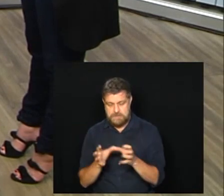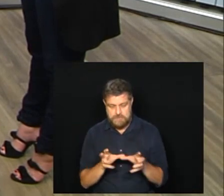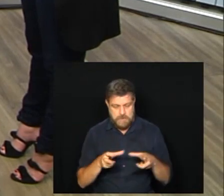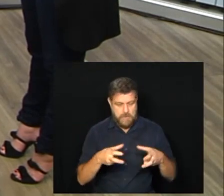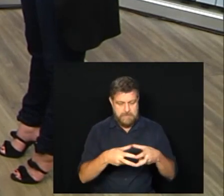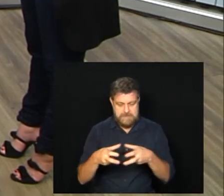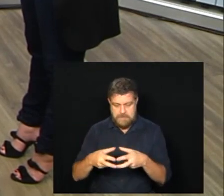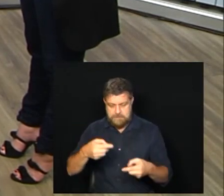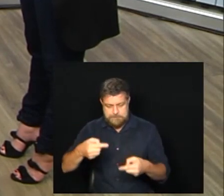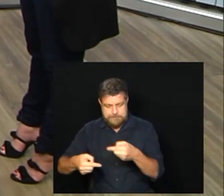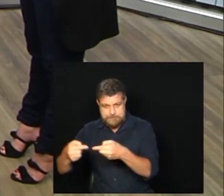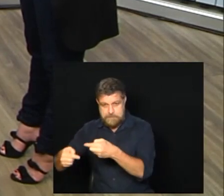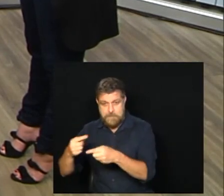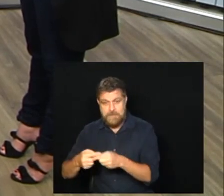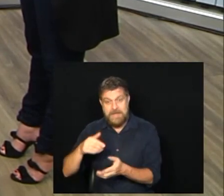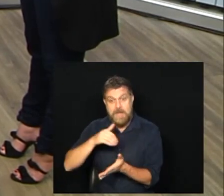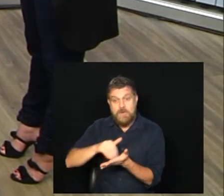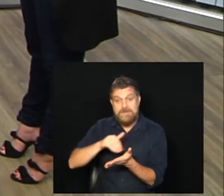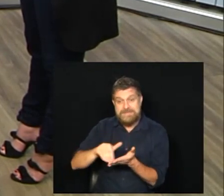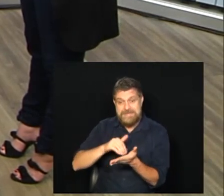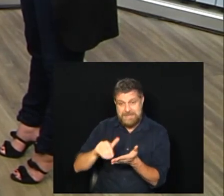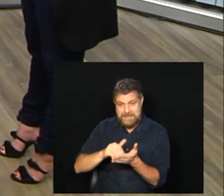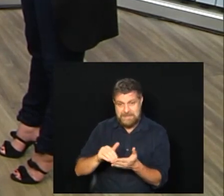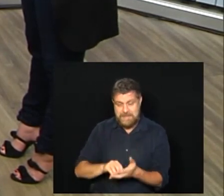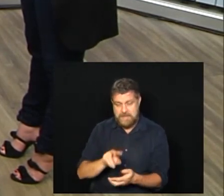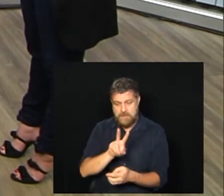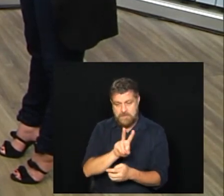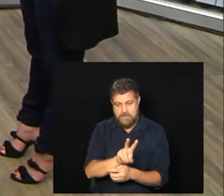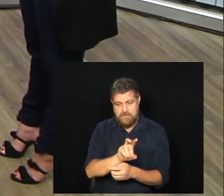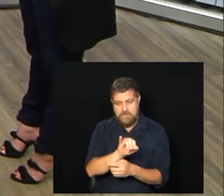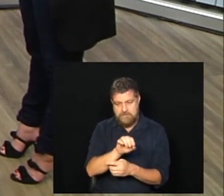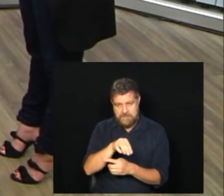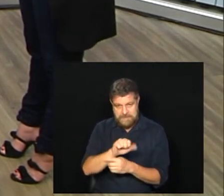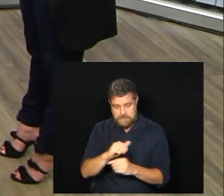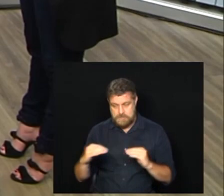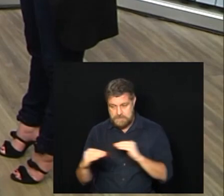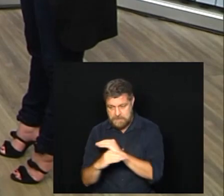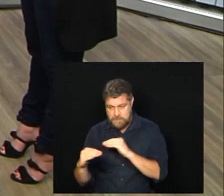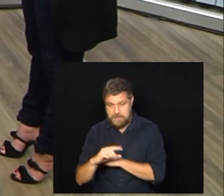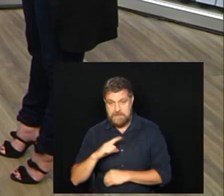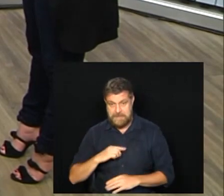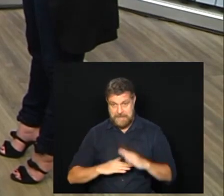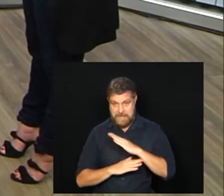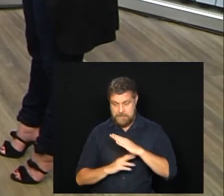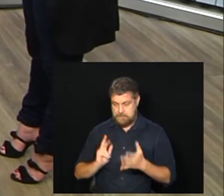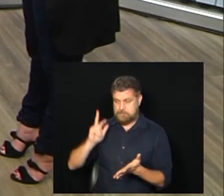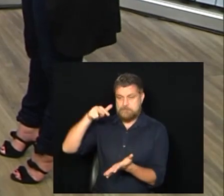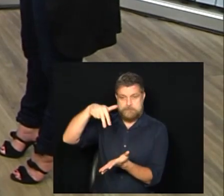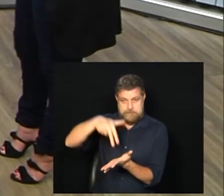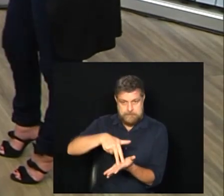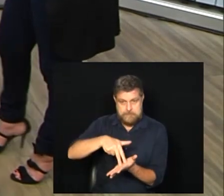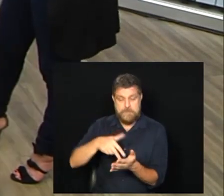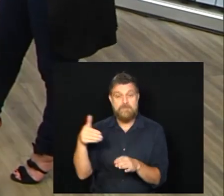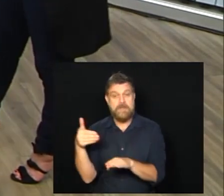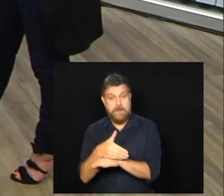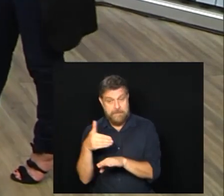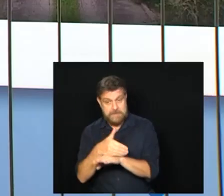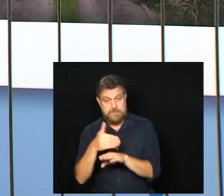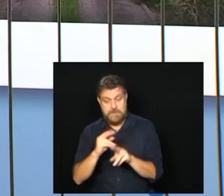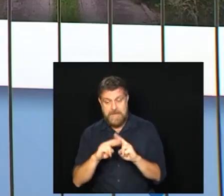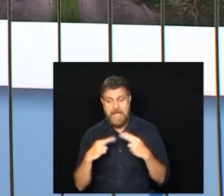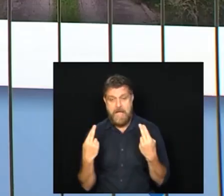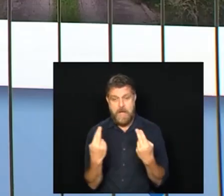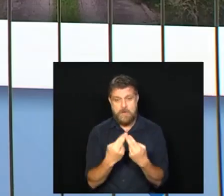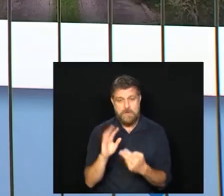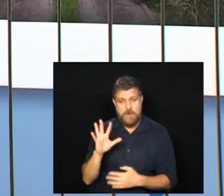comissões, até porque o secretário de Transportes, o Vinícius Riveretti, esteve aqui na Câmara. Ele participou da reunião que